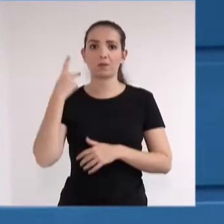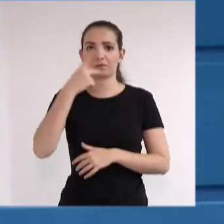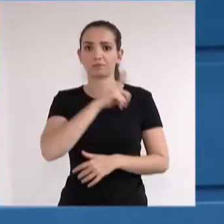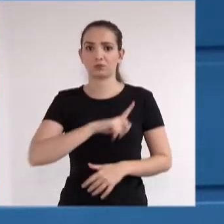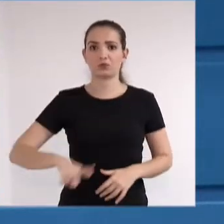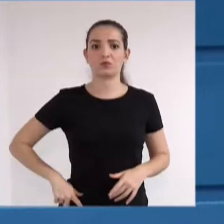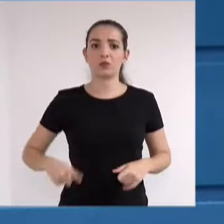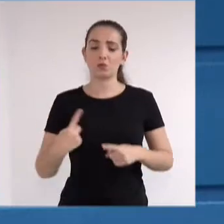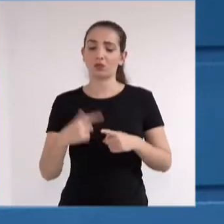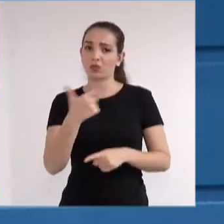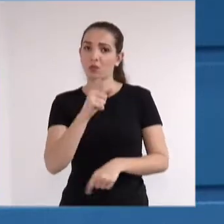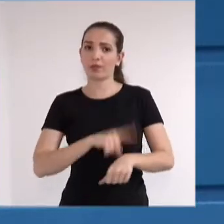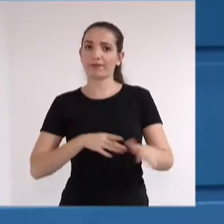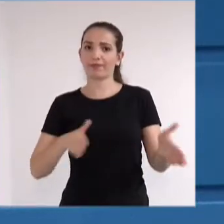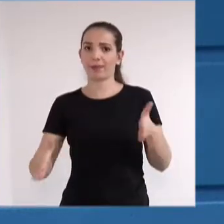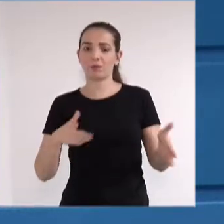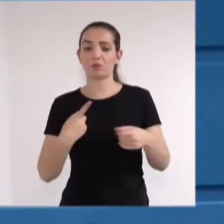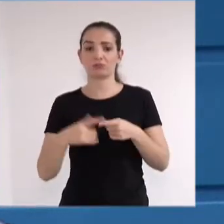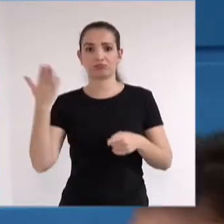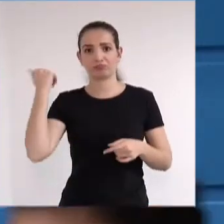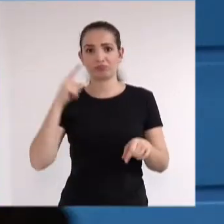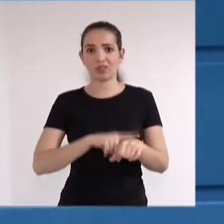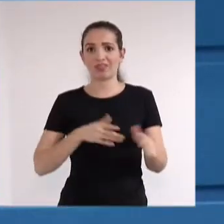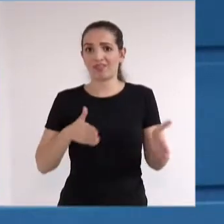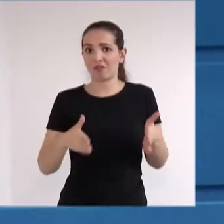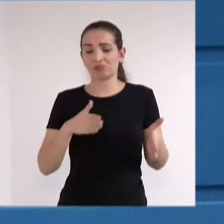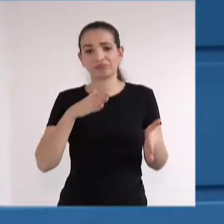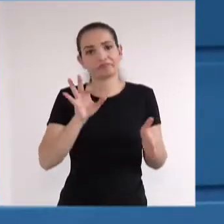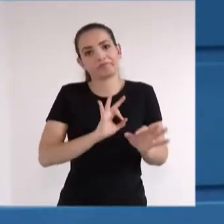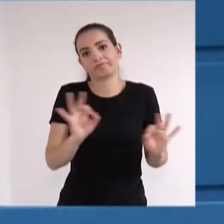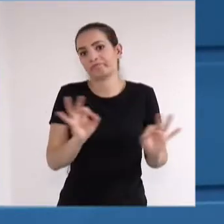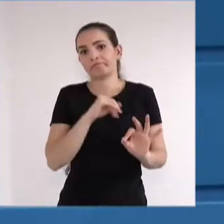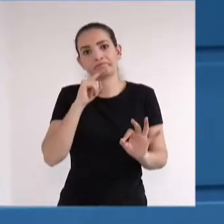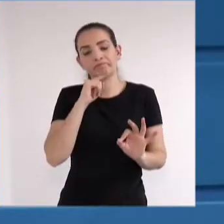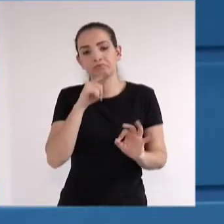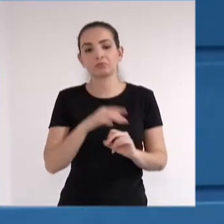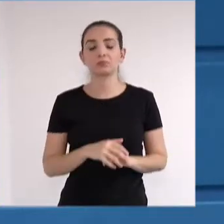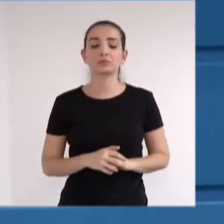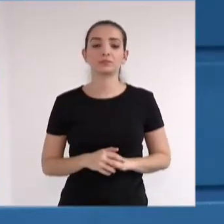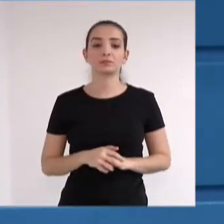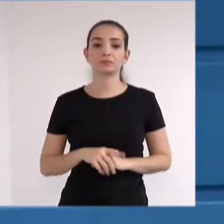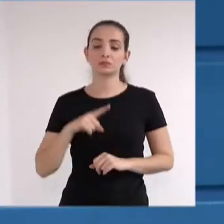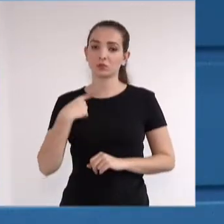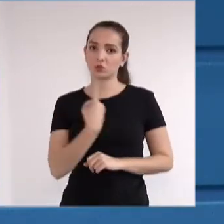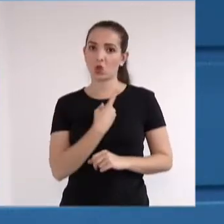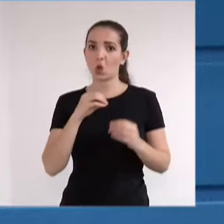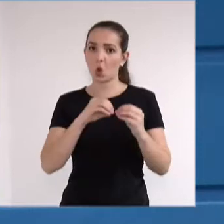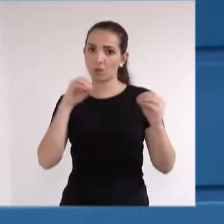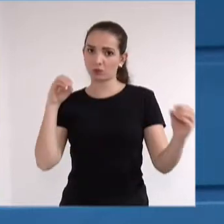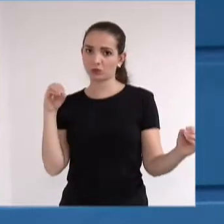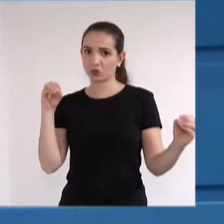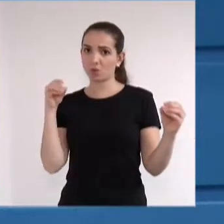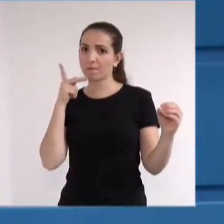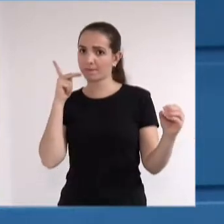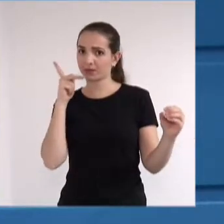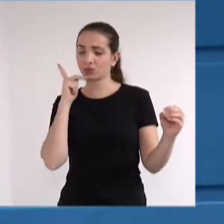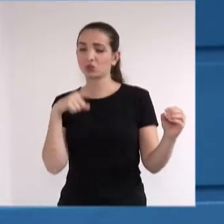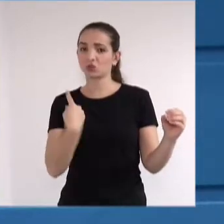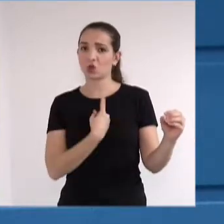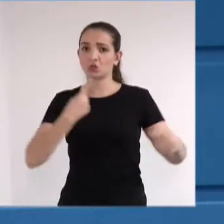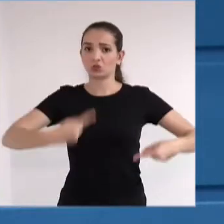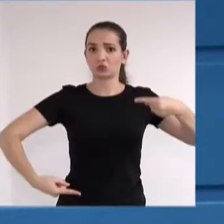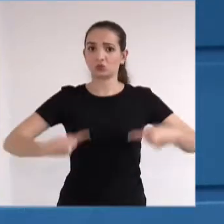tem prazo, porque aquela que deu prazo, não deu no que deu. Então, nós, enquanto oposição, temos discutido na